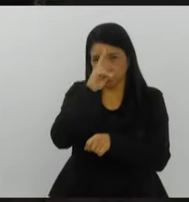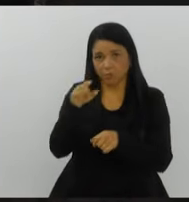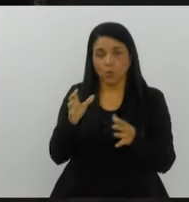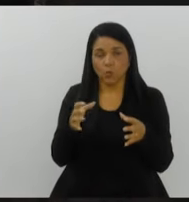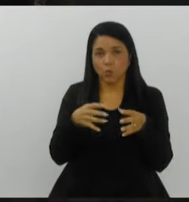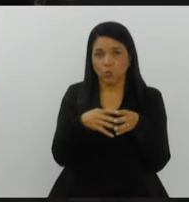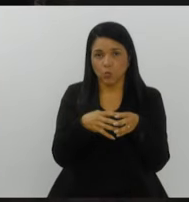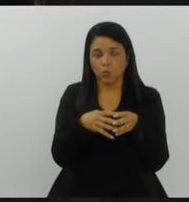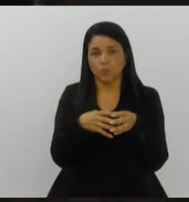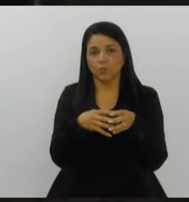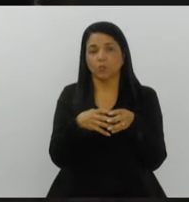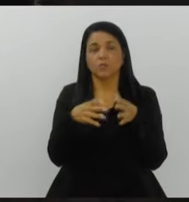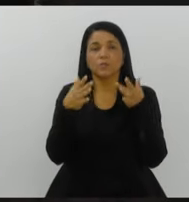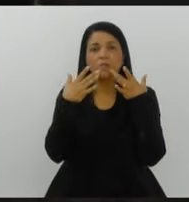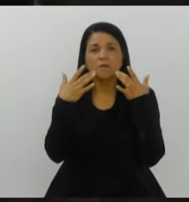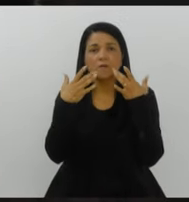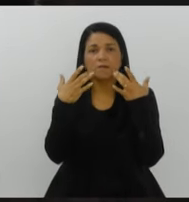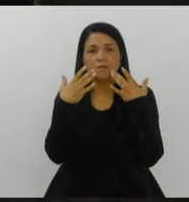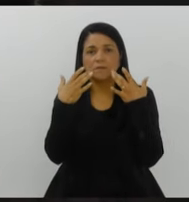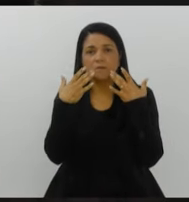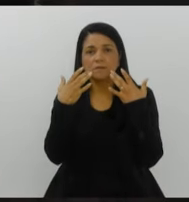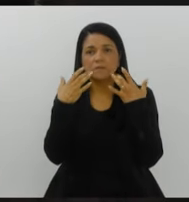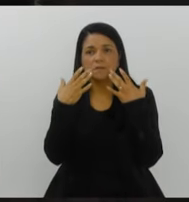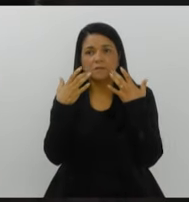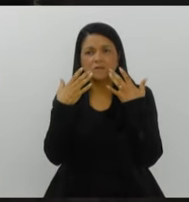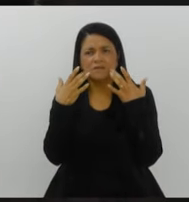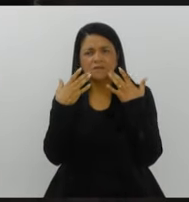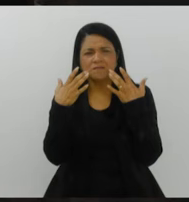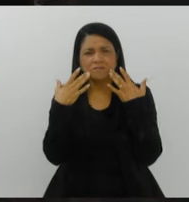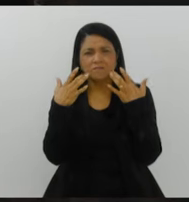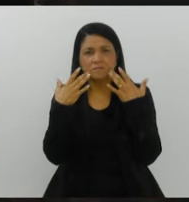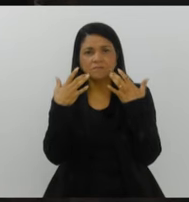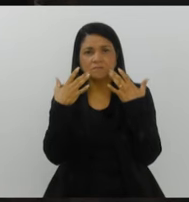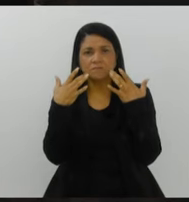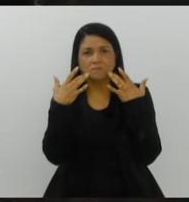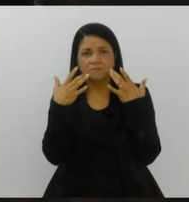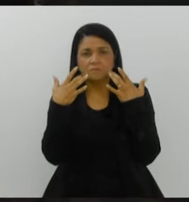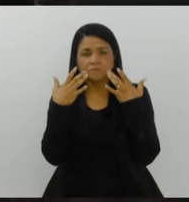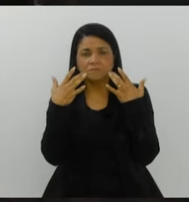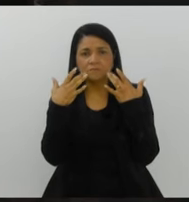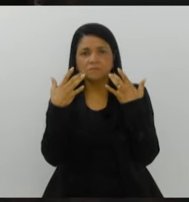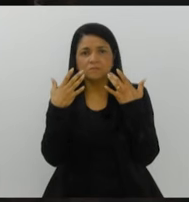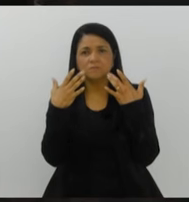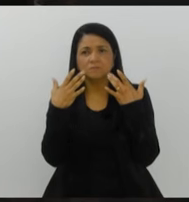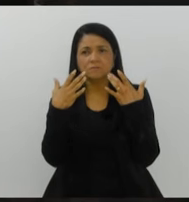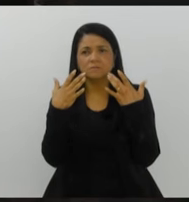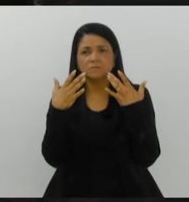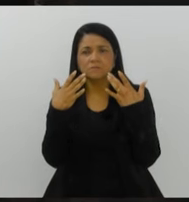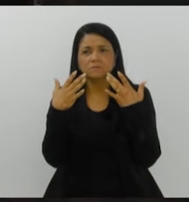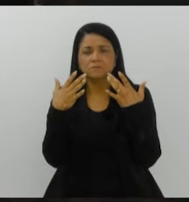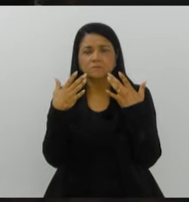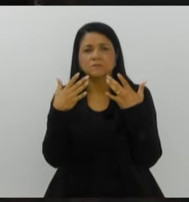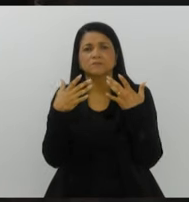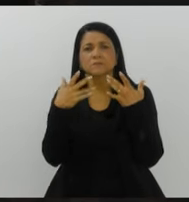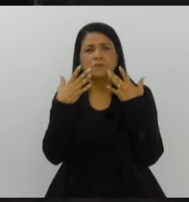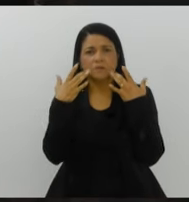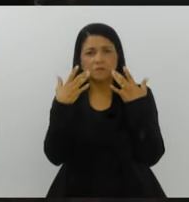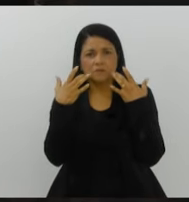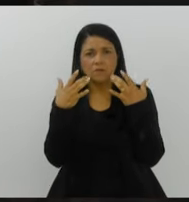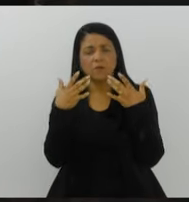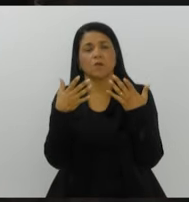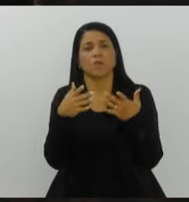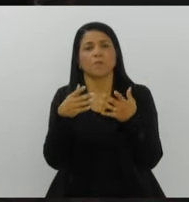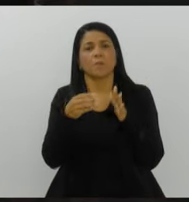grupo teatral entrou por uma porta, GPUP, pareceres